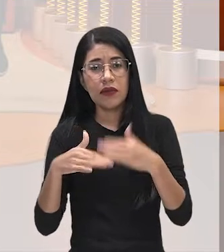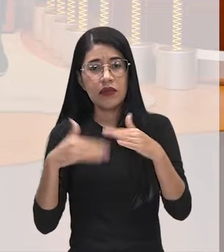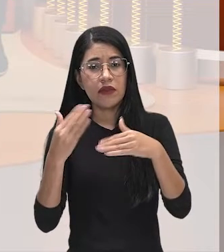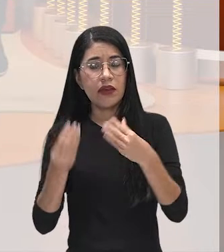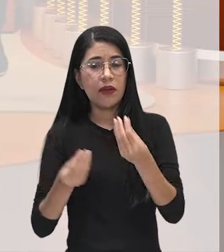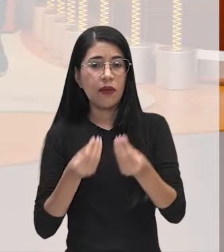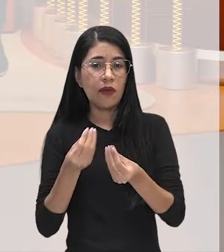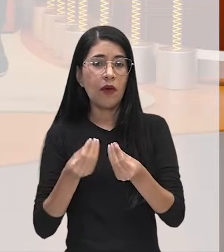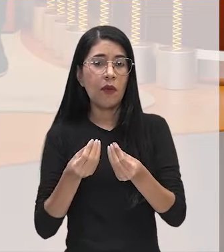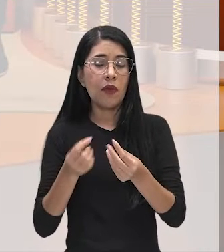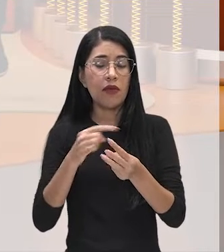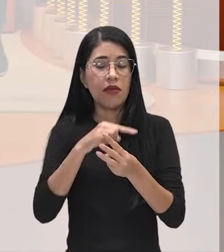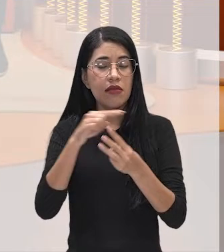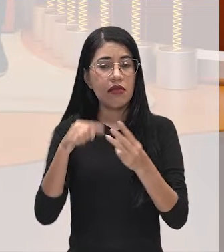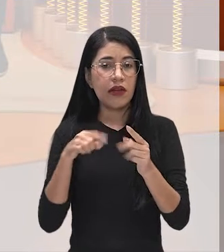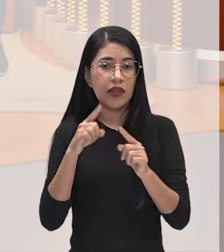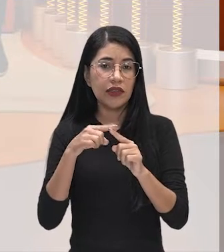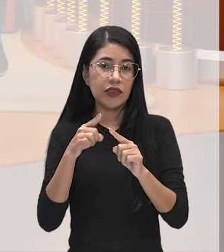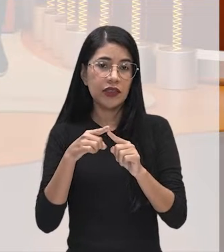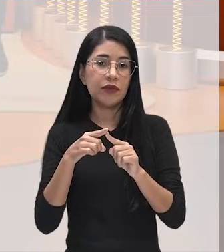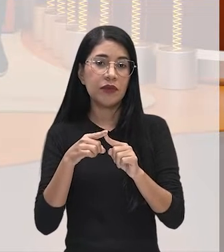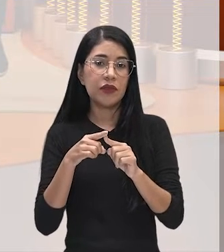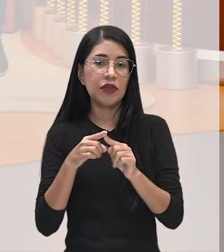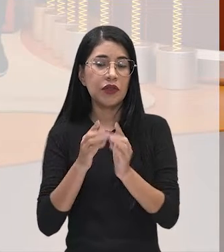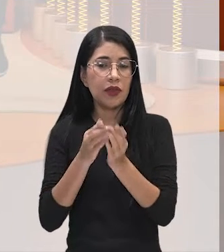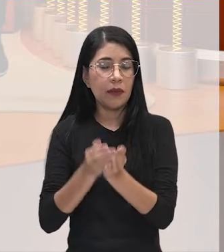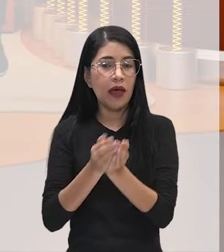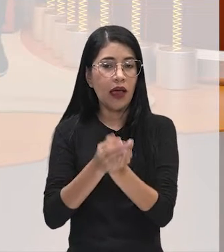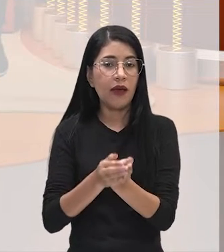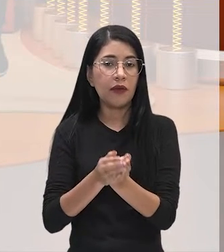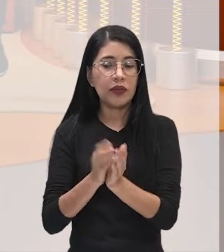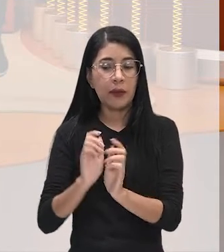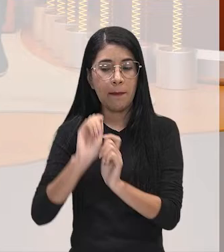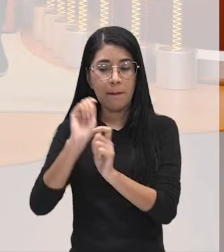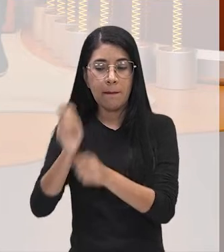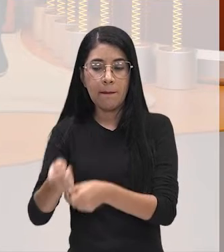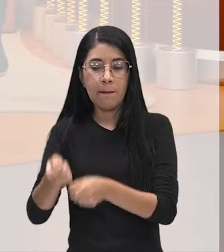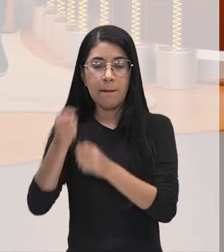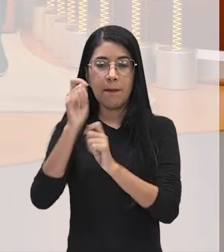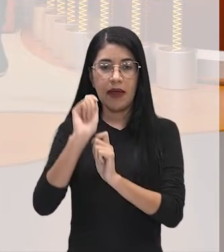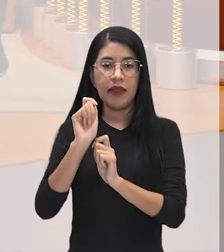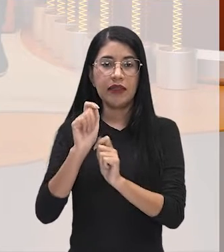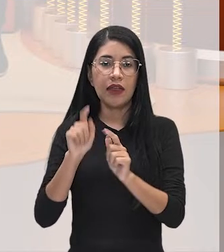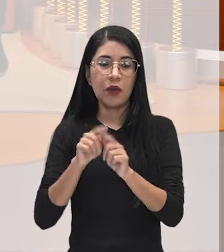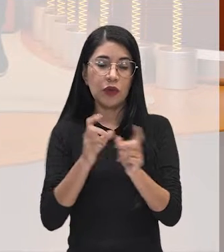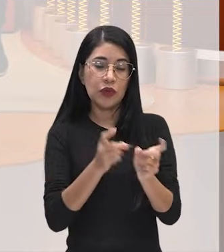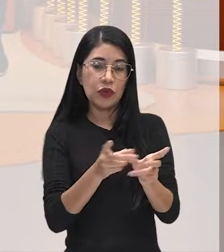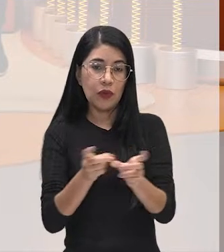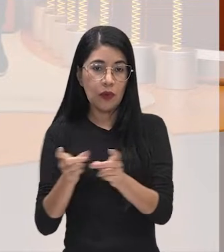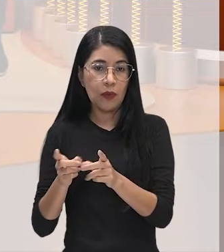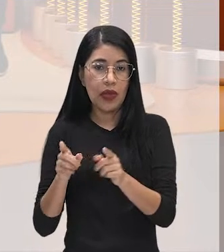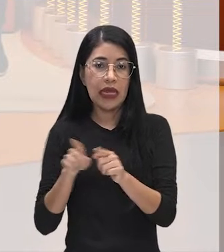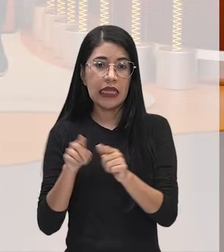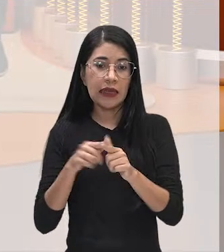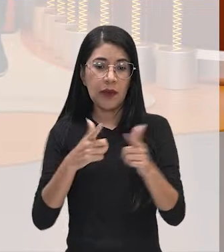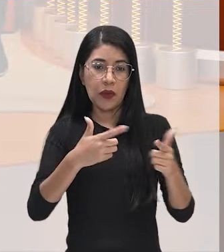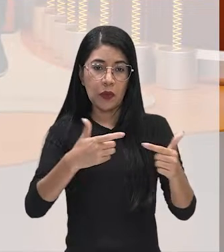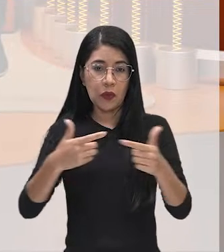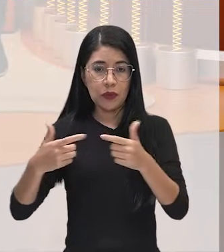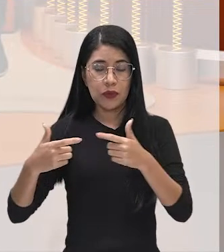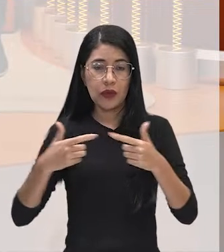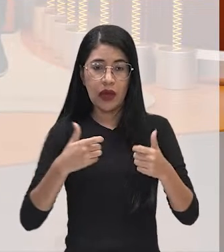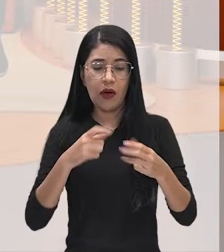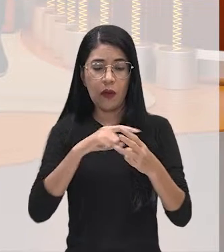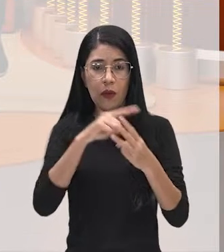aí, 3 tipos de barco, tá? O barco de pesca, o barco de comércio e o barco de guerra.